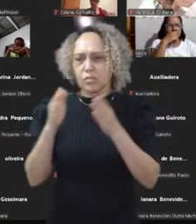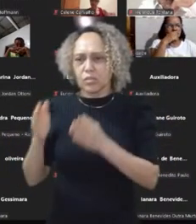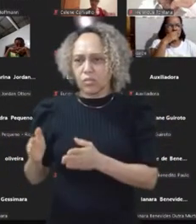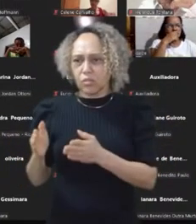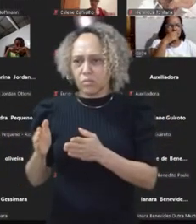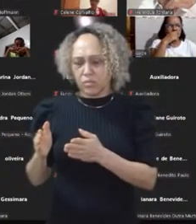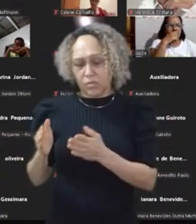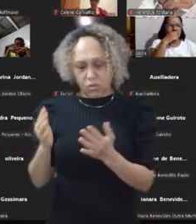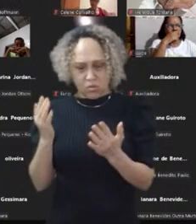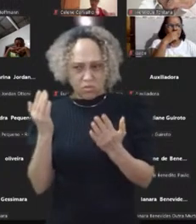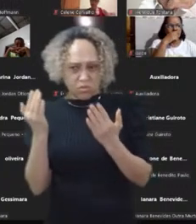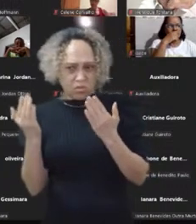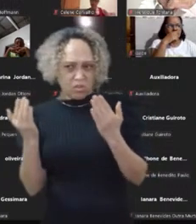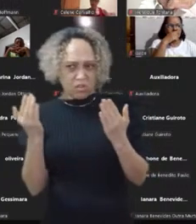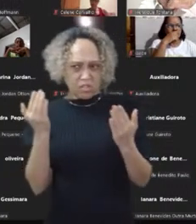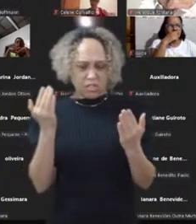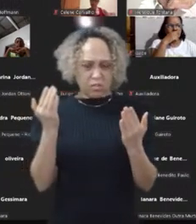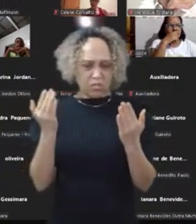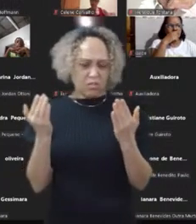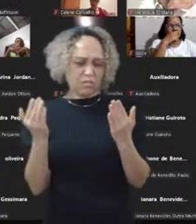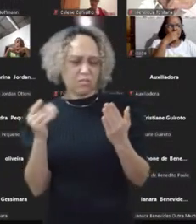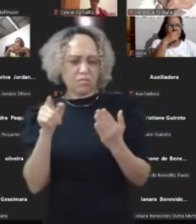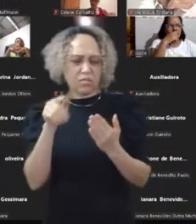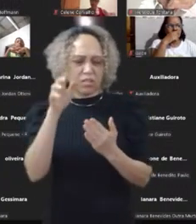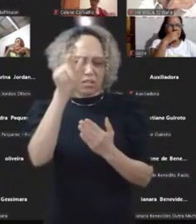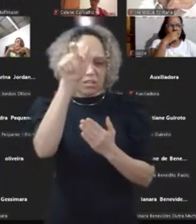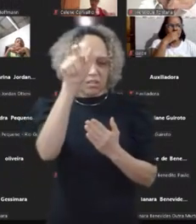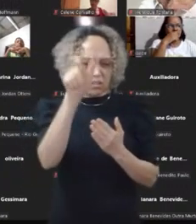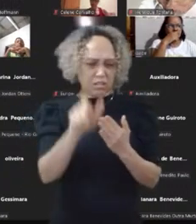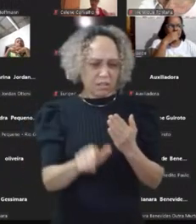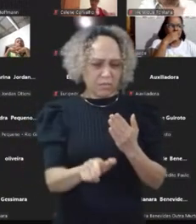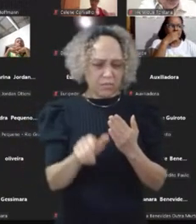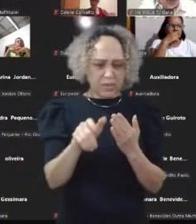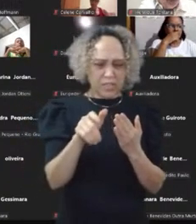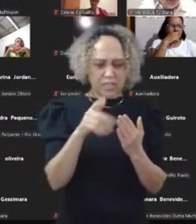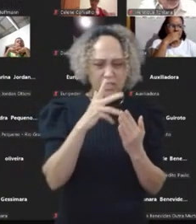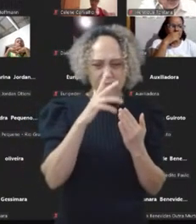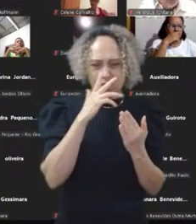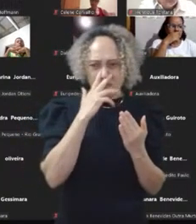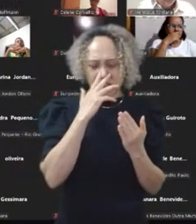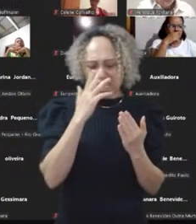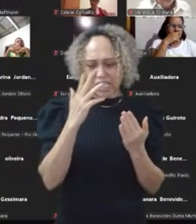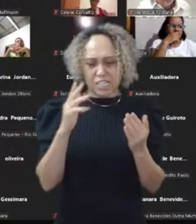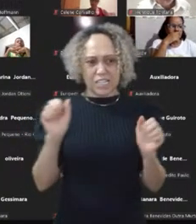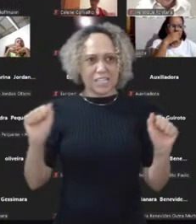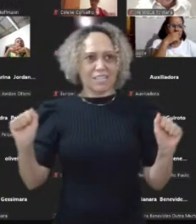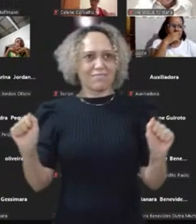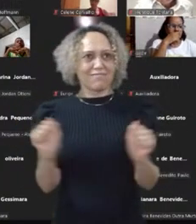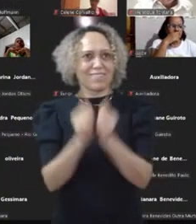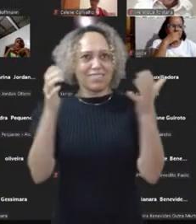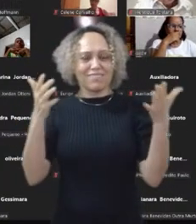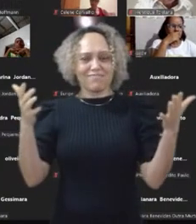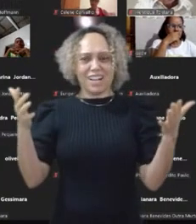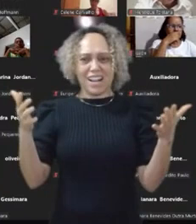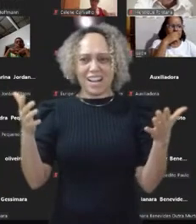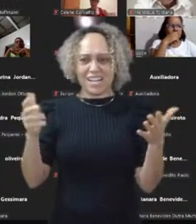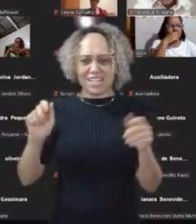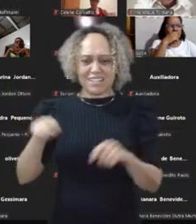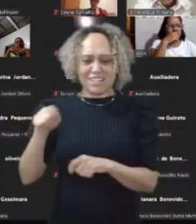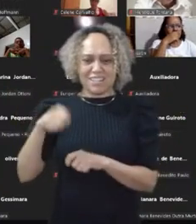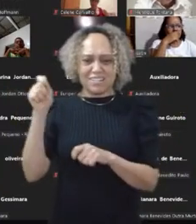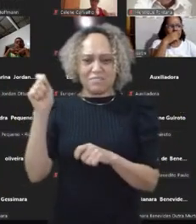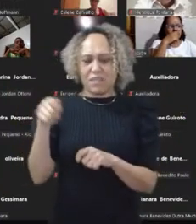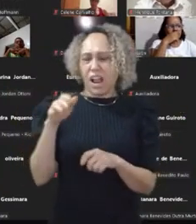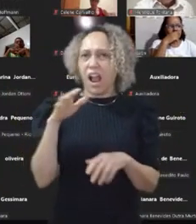desconfiem de quem tem uma fórmula mágica de como eh usar as redes ou